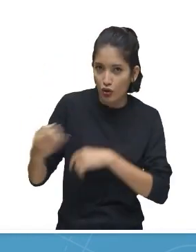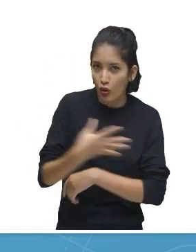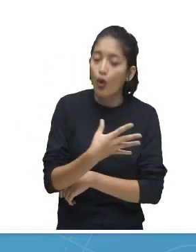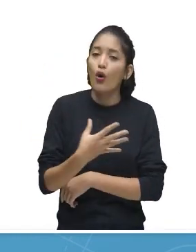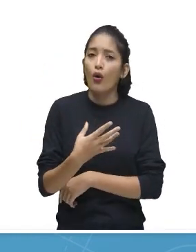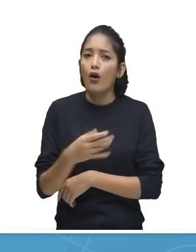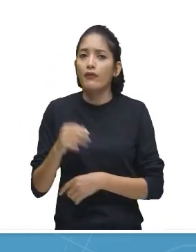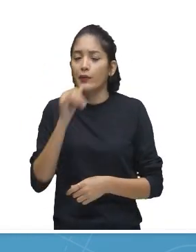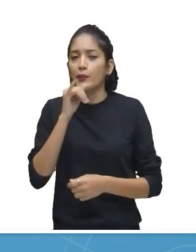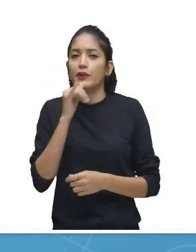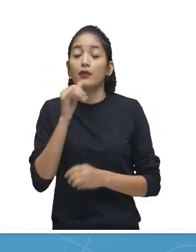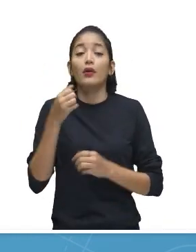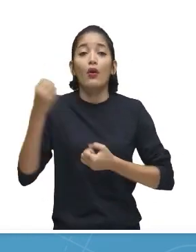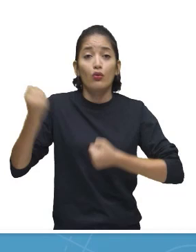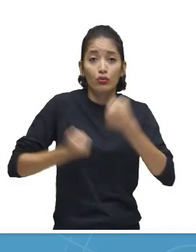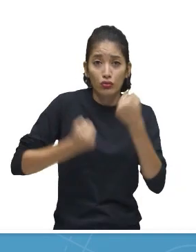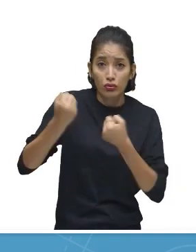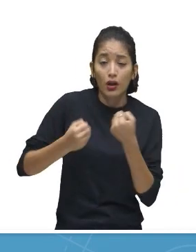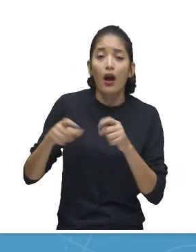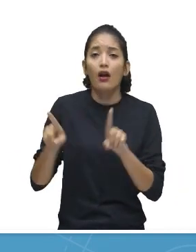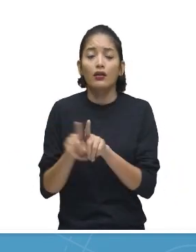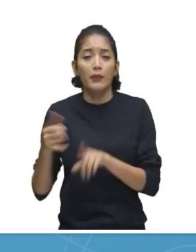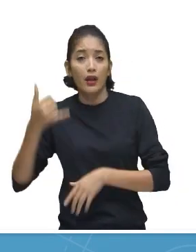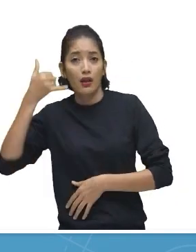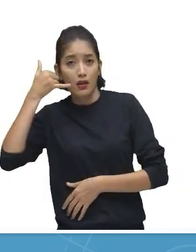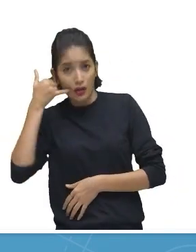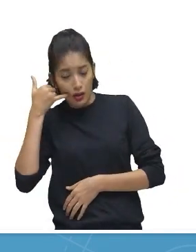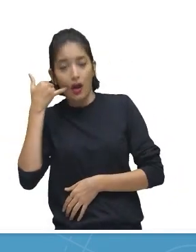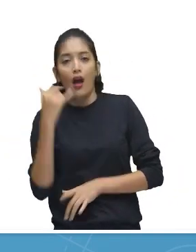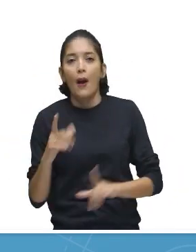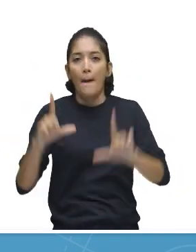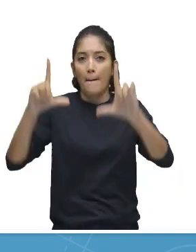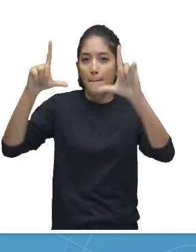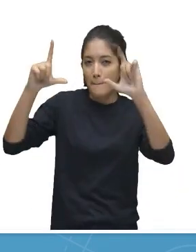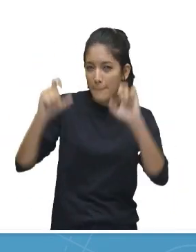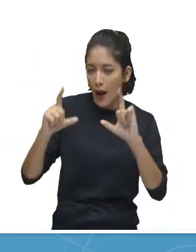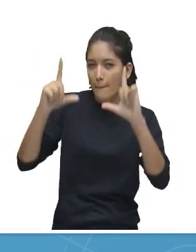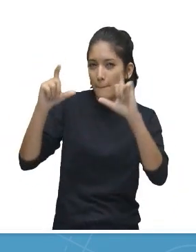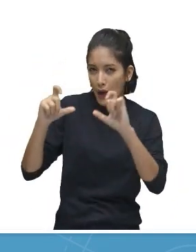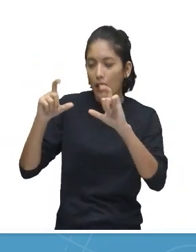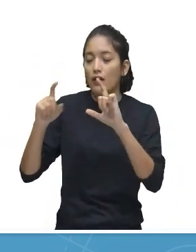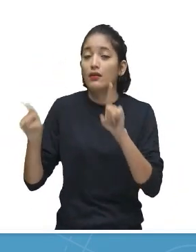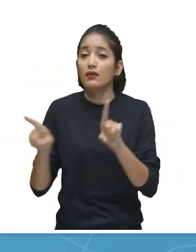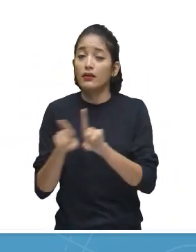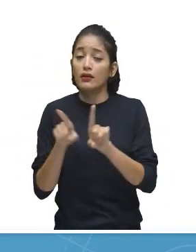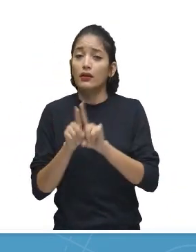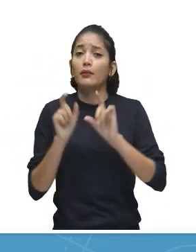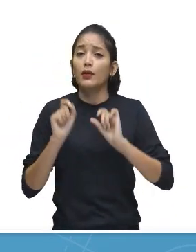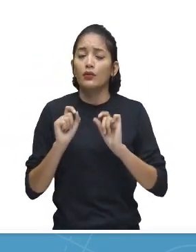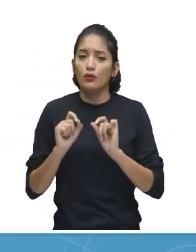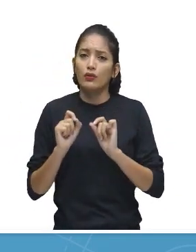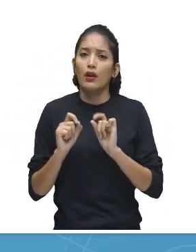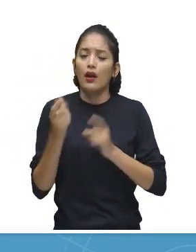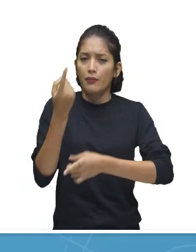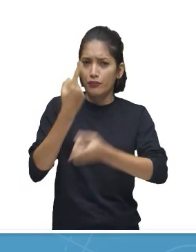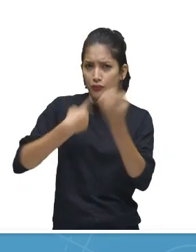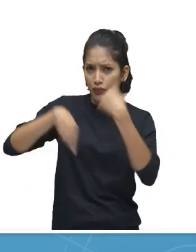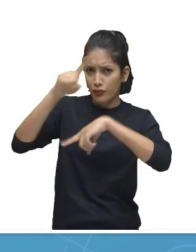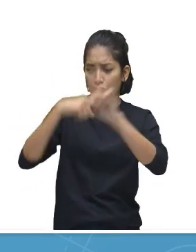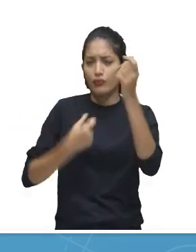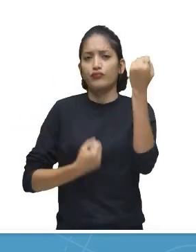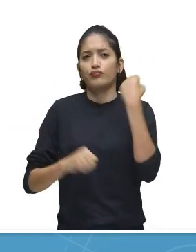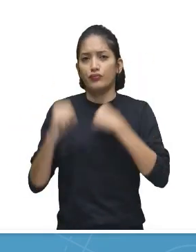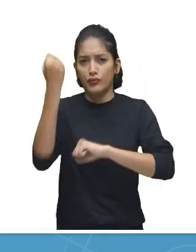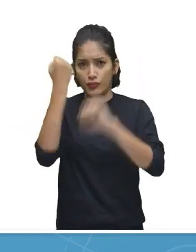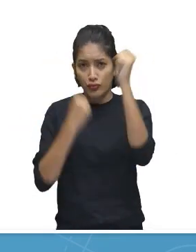do automóvel, do telefone, da máquina fotográfica e também houve a Revolução